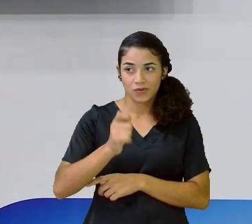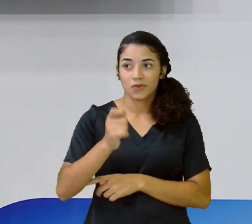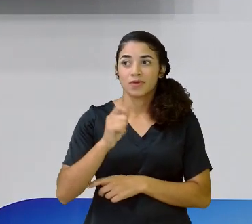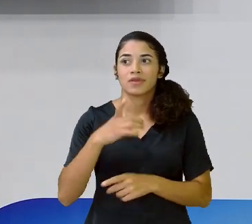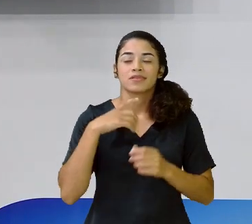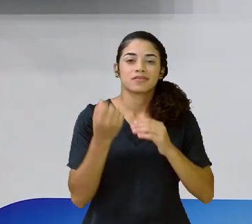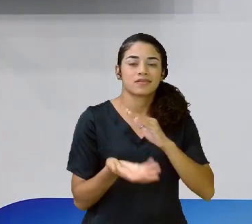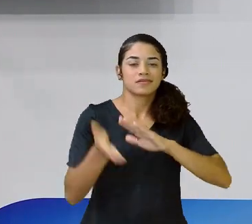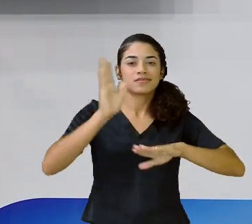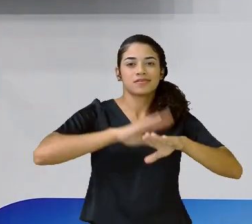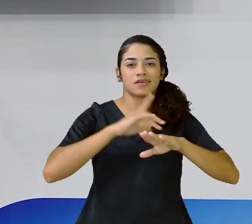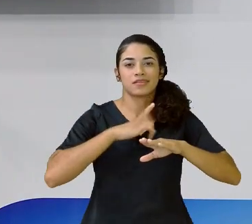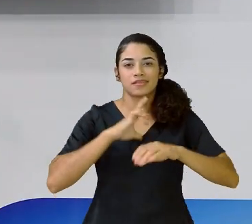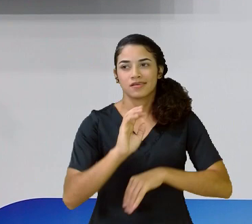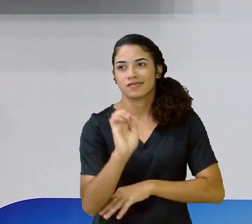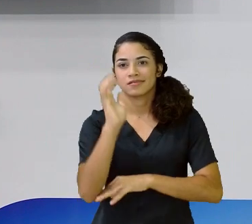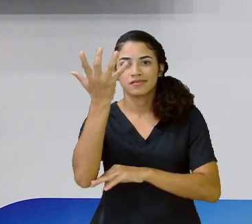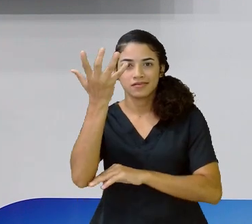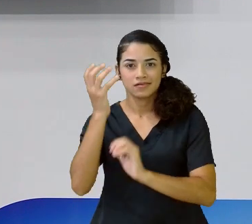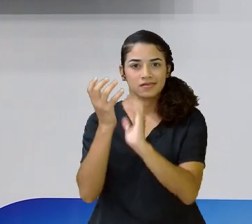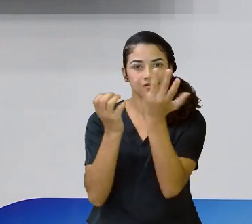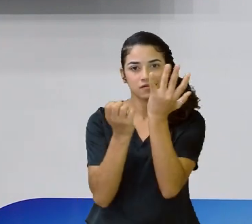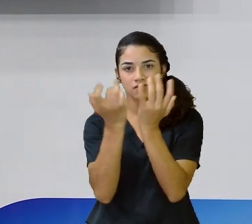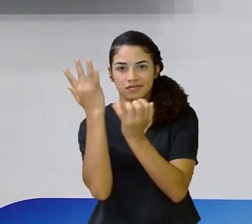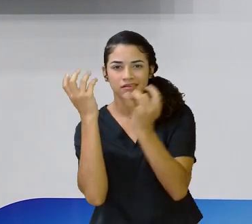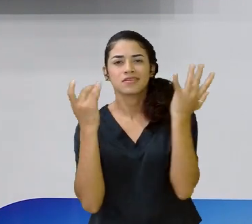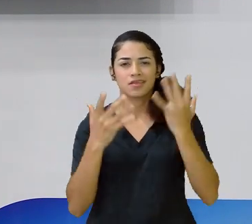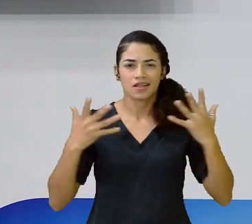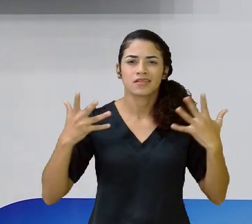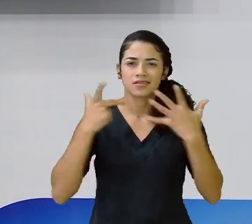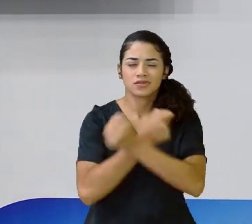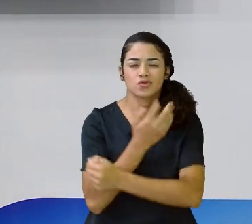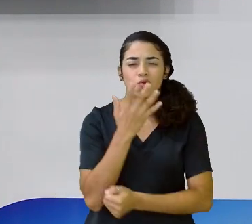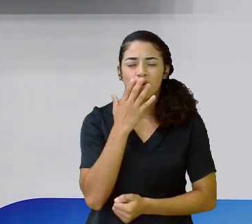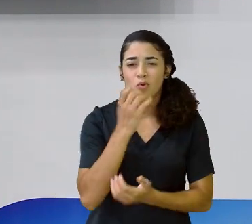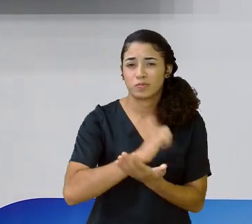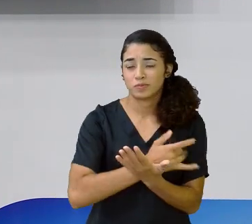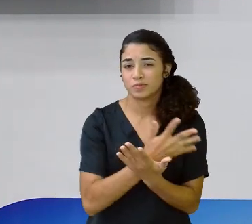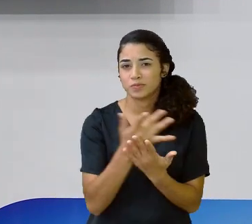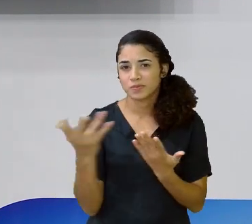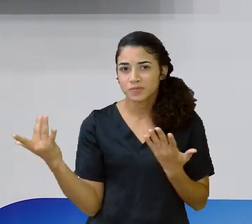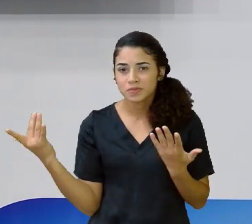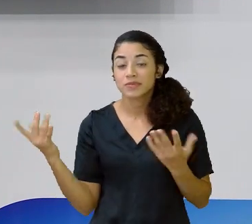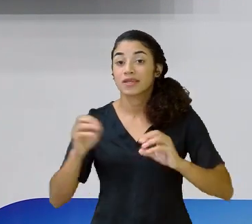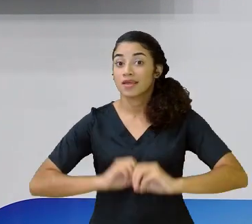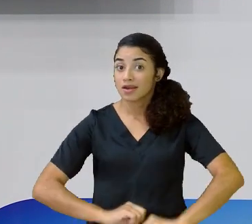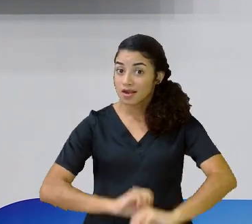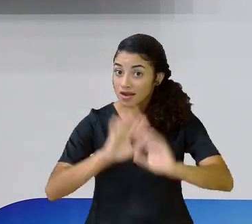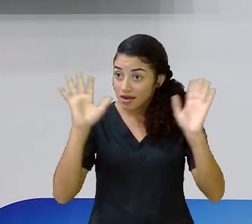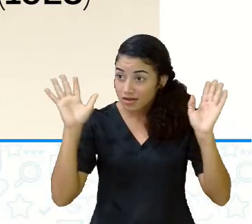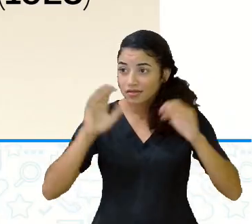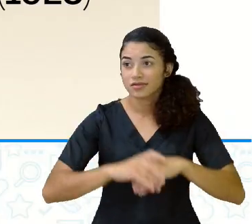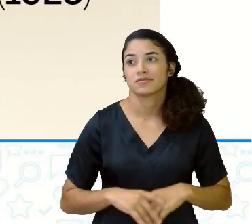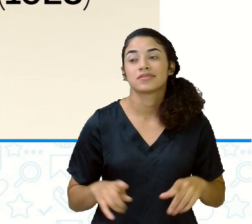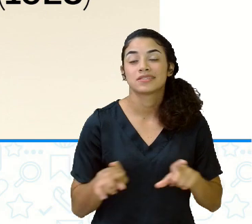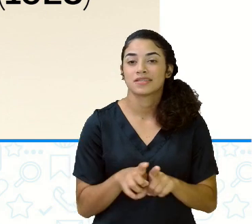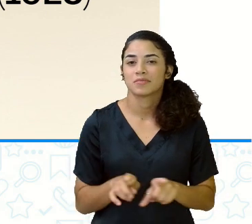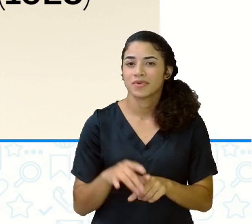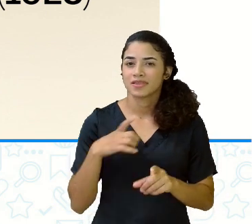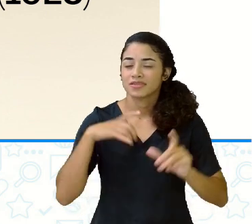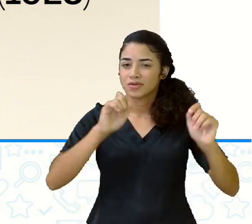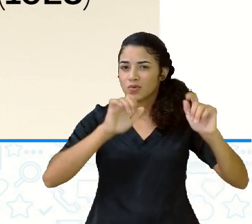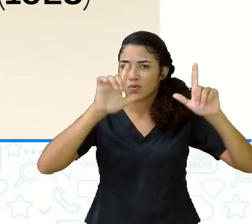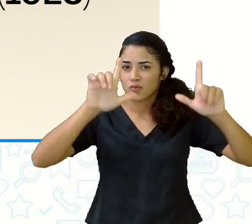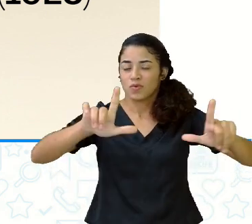umas palmeirazinhas atrás. Bem bonito, bem colorido, bem chamativo. Também a gente tem esse